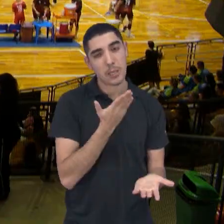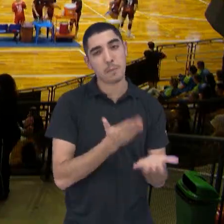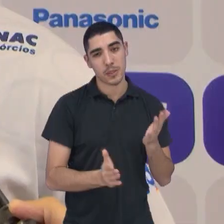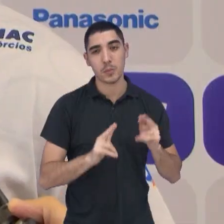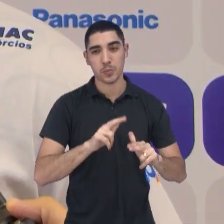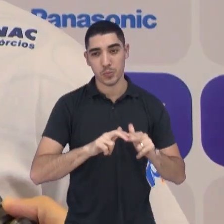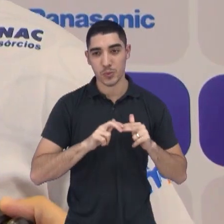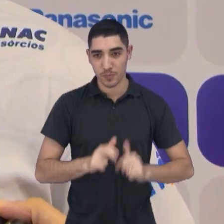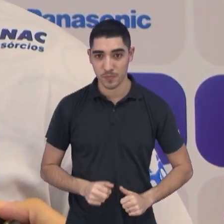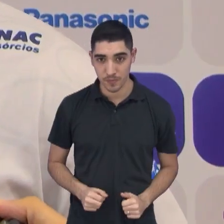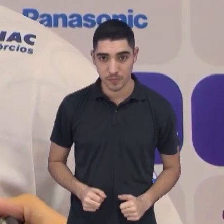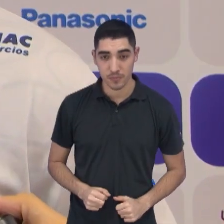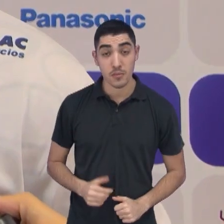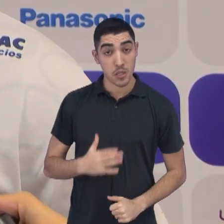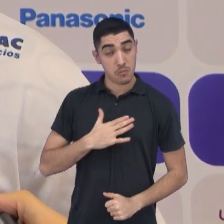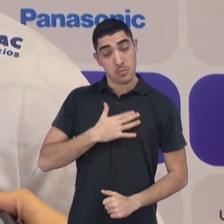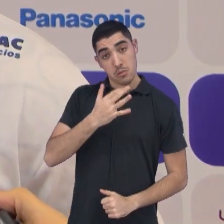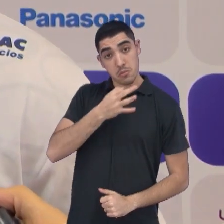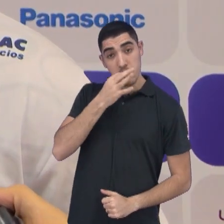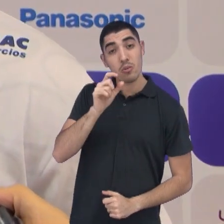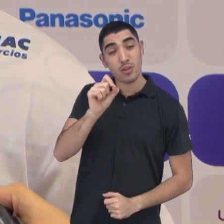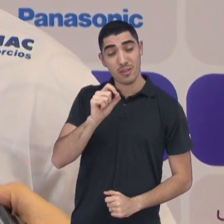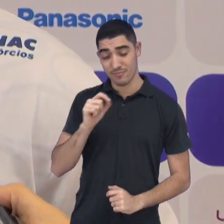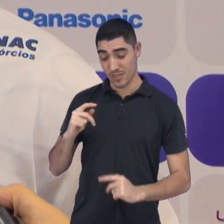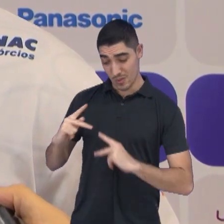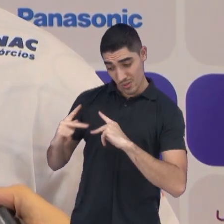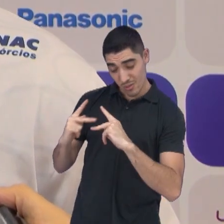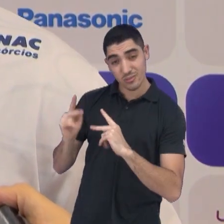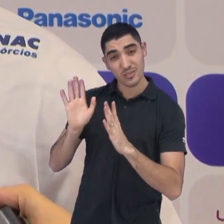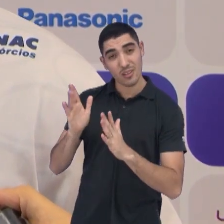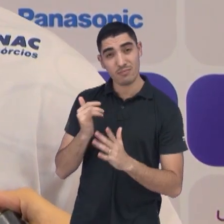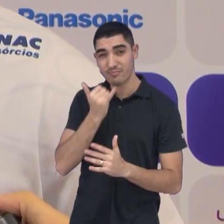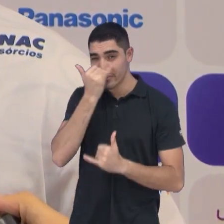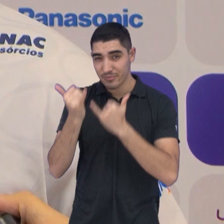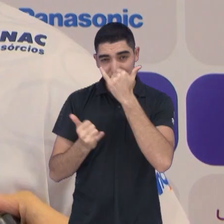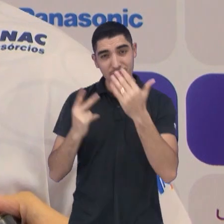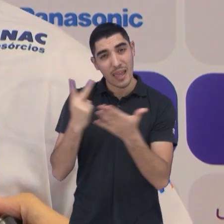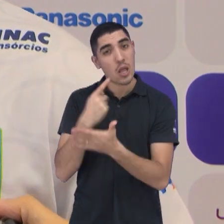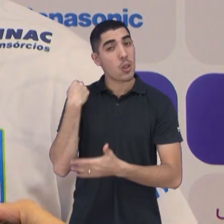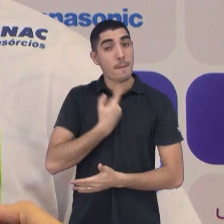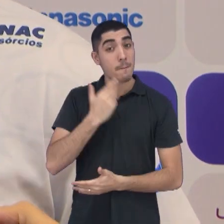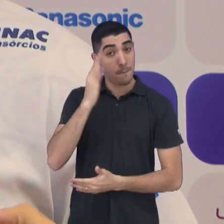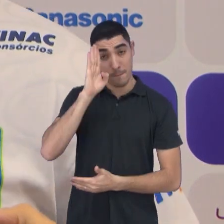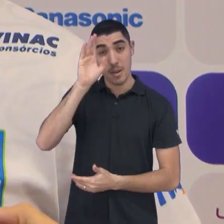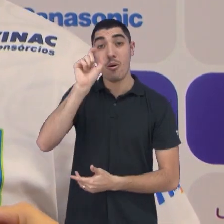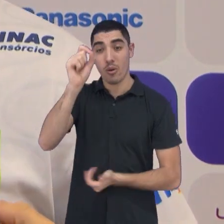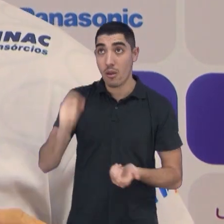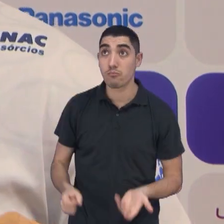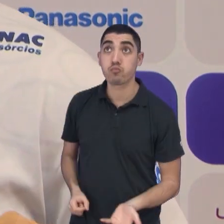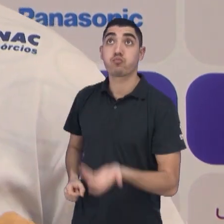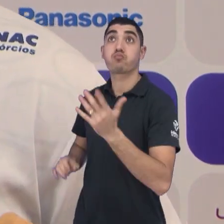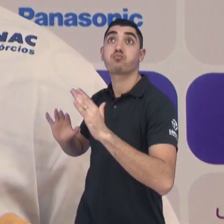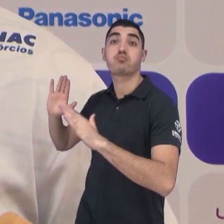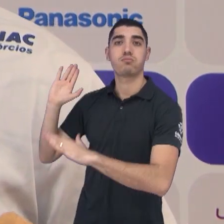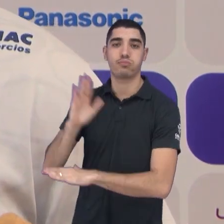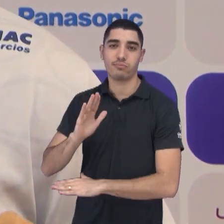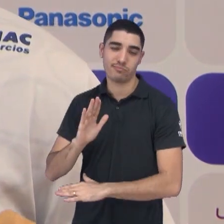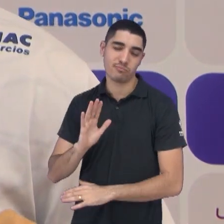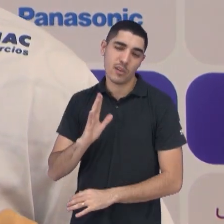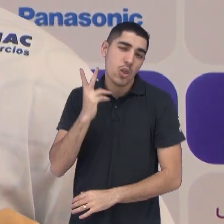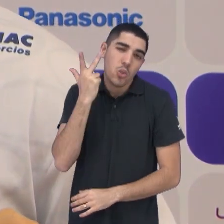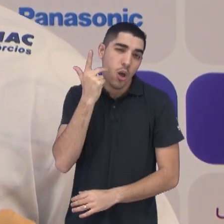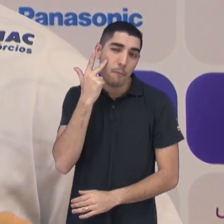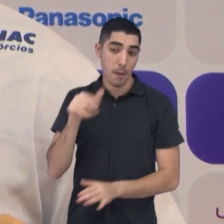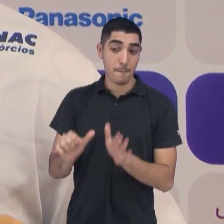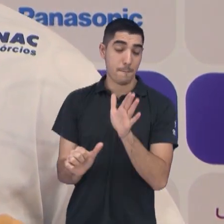partida. Acredito que o principal foi o número de erros, sobretudo de saque, né? Erramos muito saque, né? Tem uma certa normalidade pelo momento que a gente